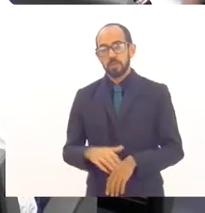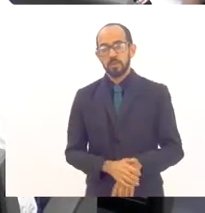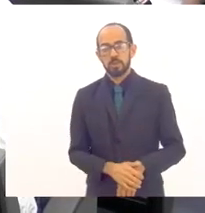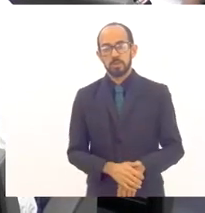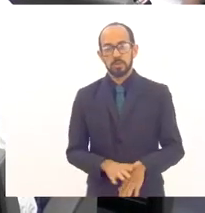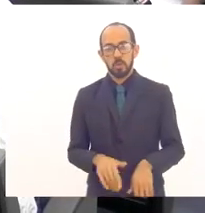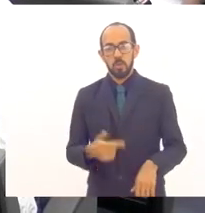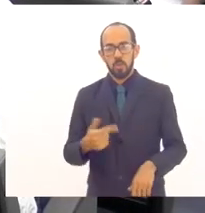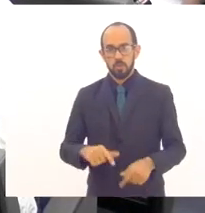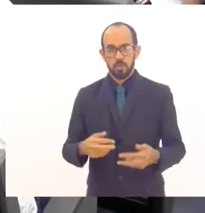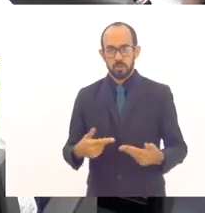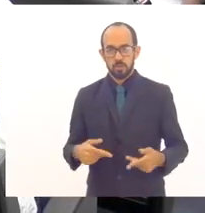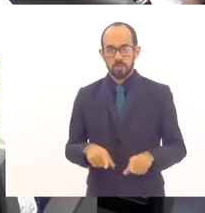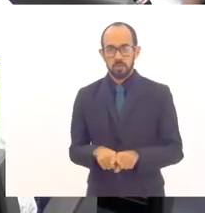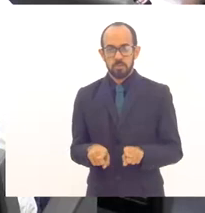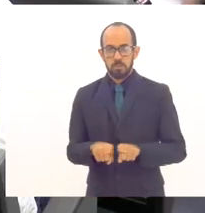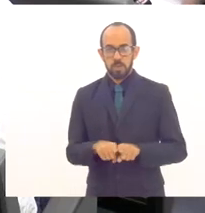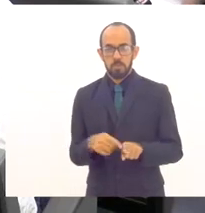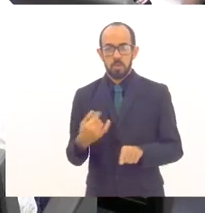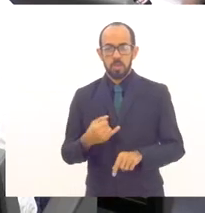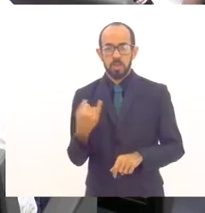Um outro ponto que eu gostaria também